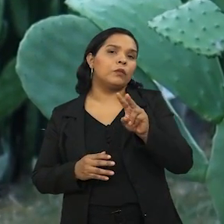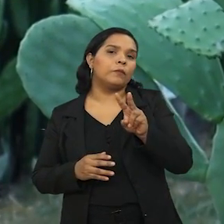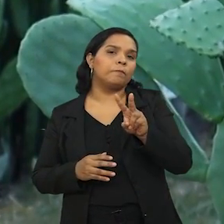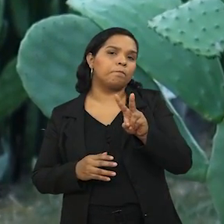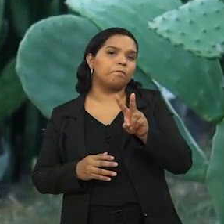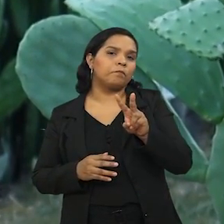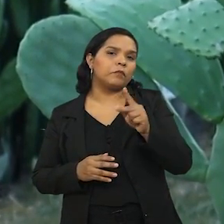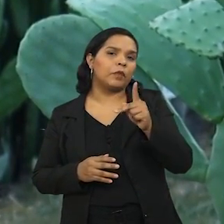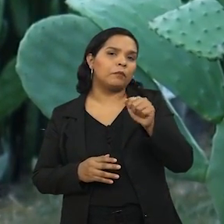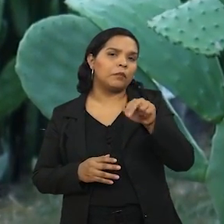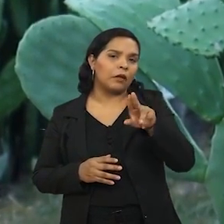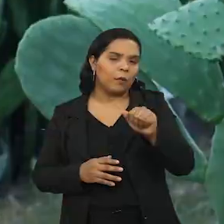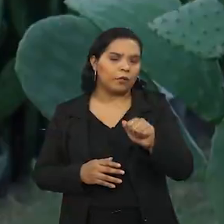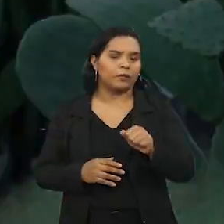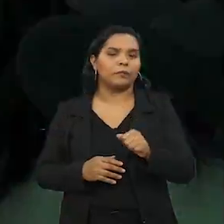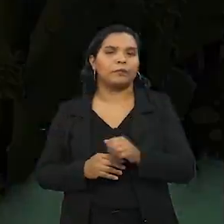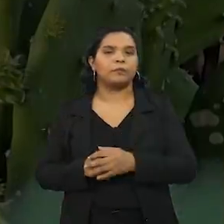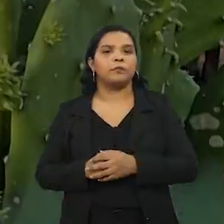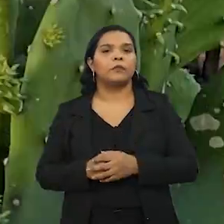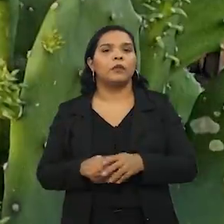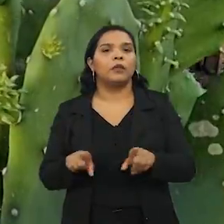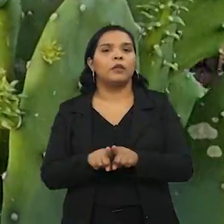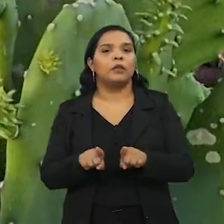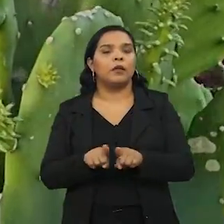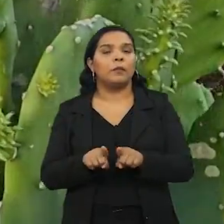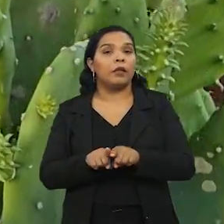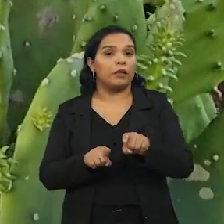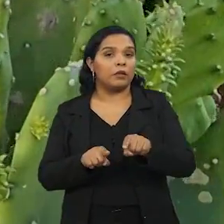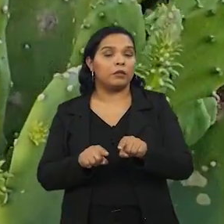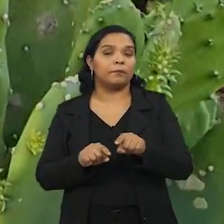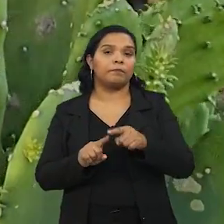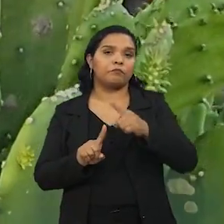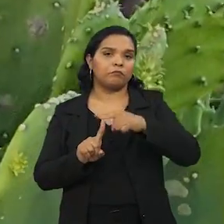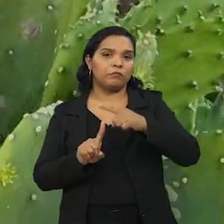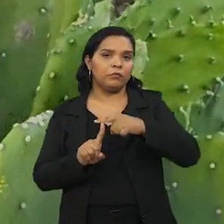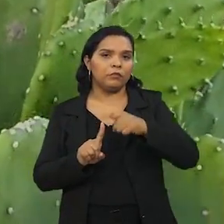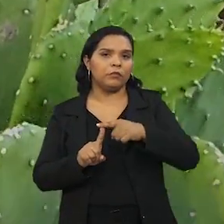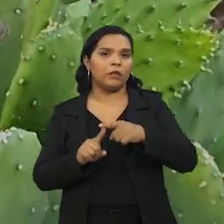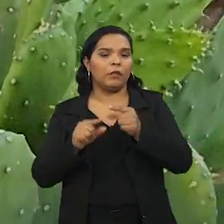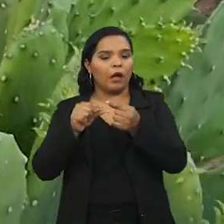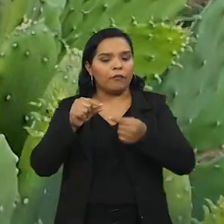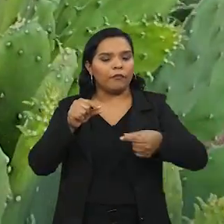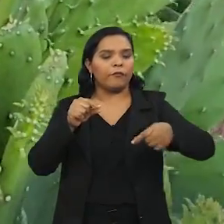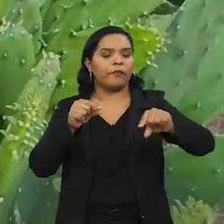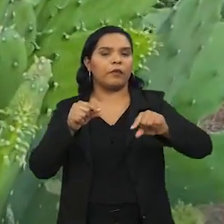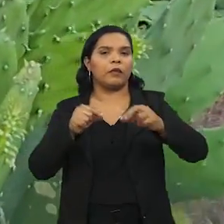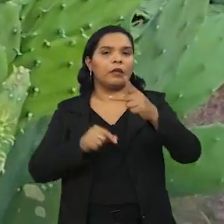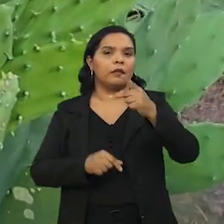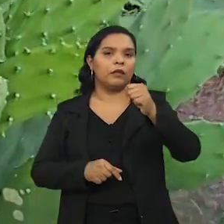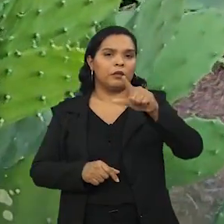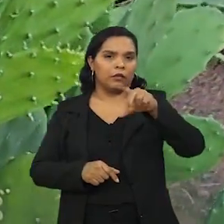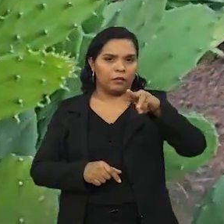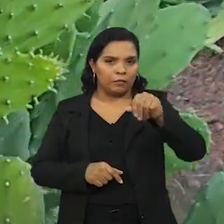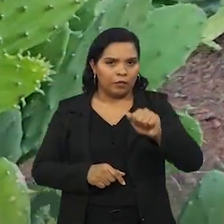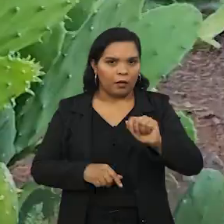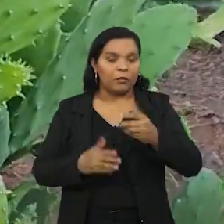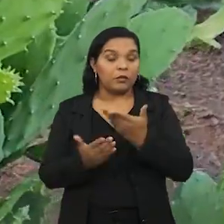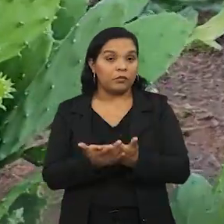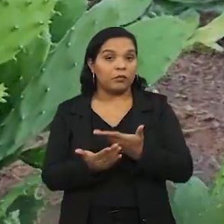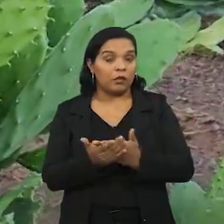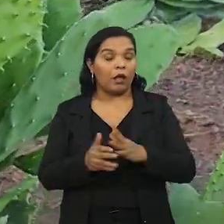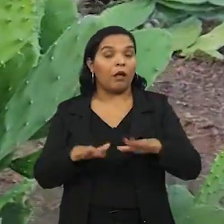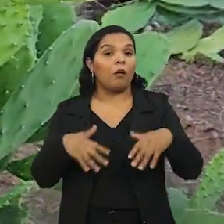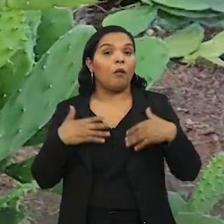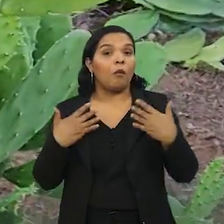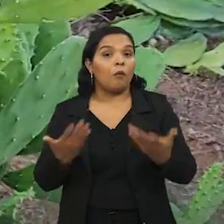verificar os teores de nutrientes exportados na cultura. O cladódio ele é a folha da palma, então ela tem de estudar qual